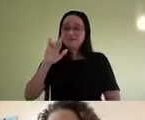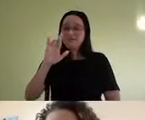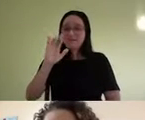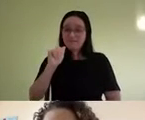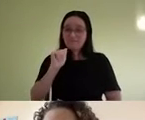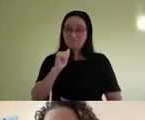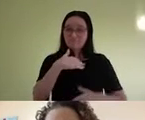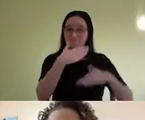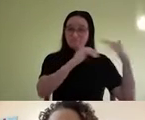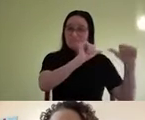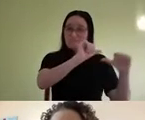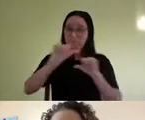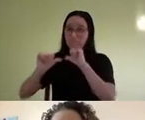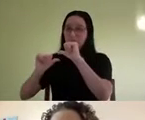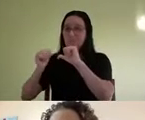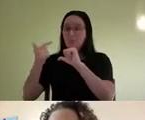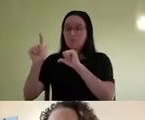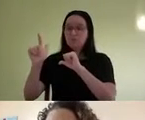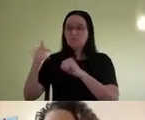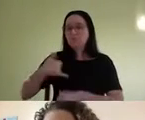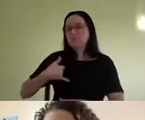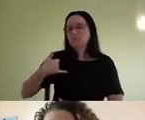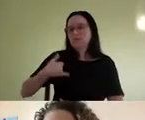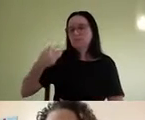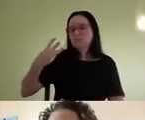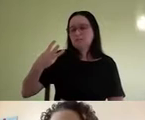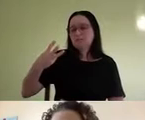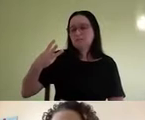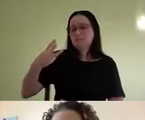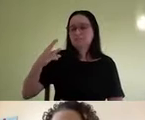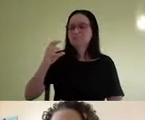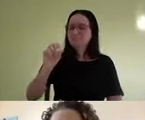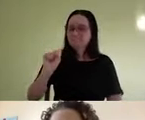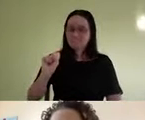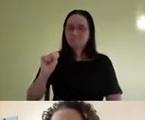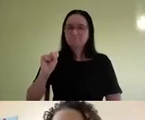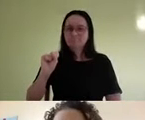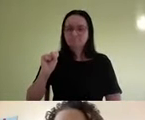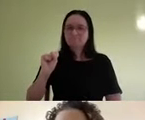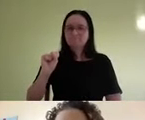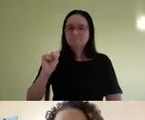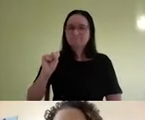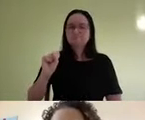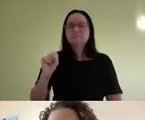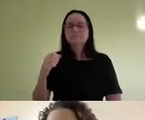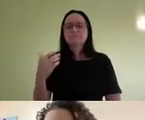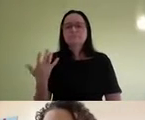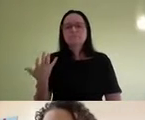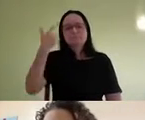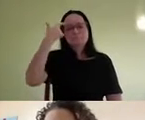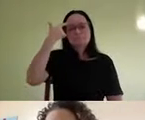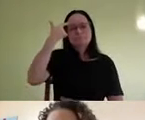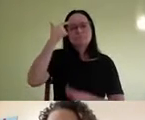Imagina, estava com 38 anos, e quando eu pensei de que até aonde eu tinha